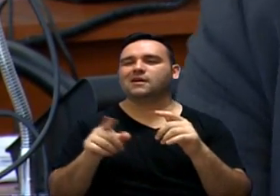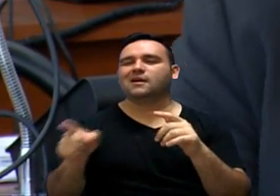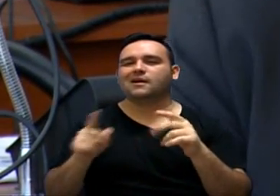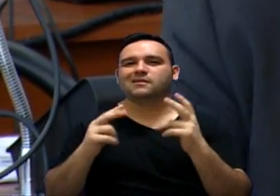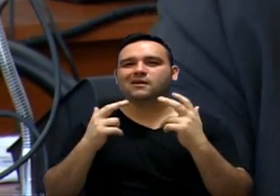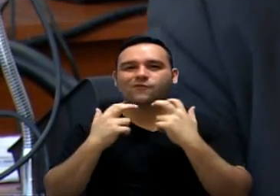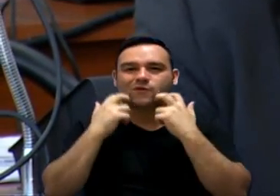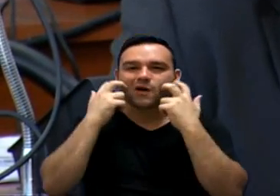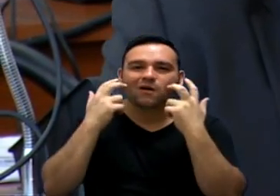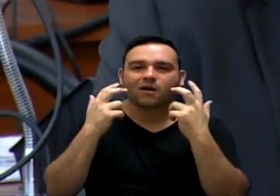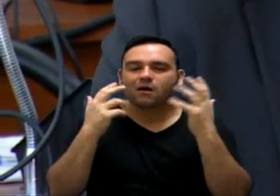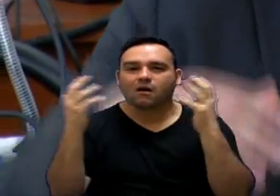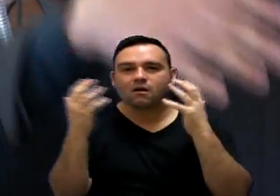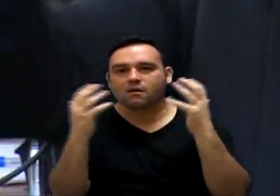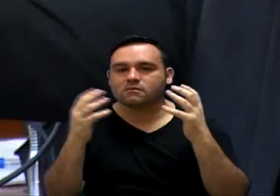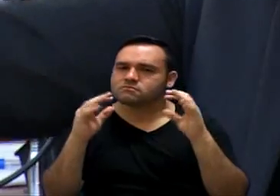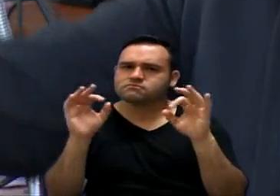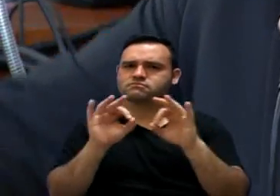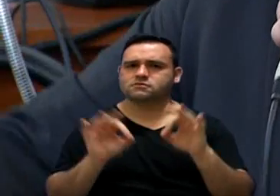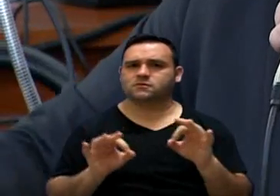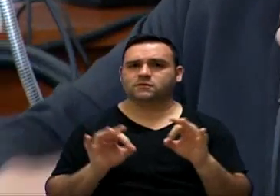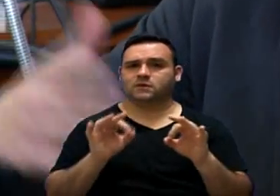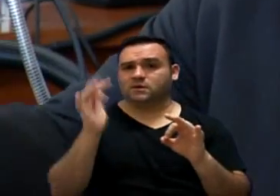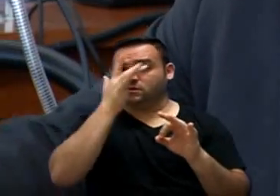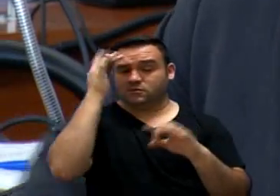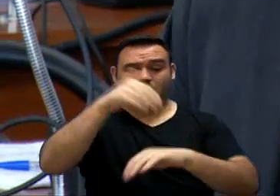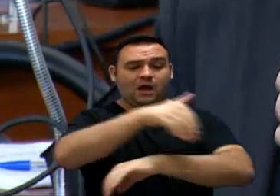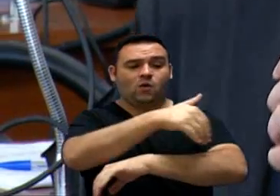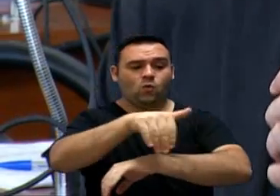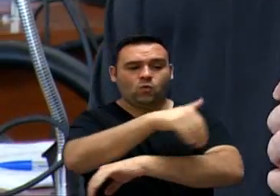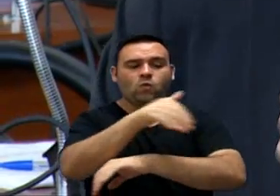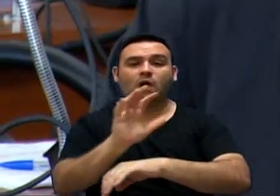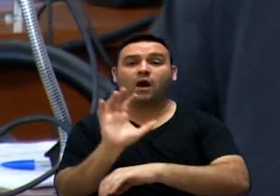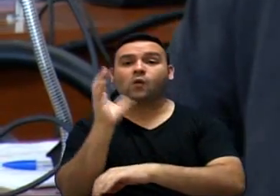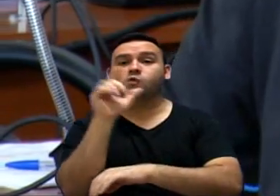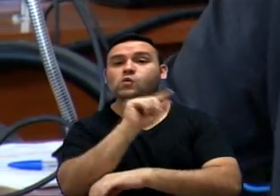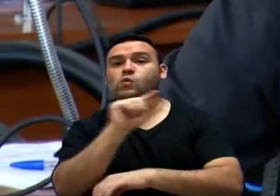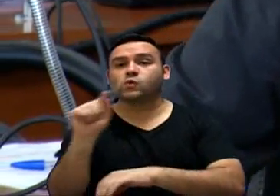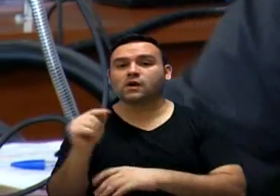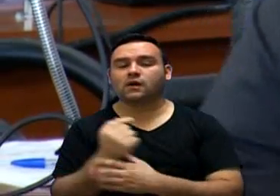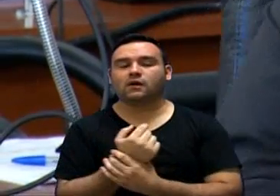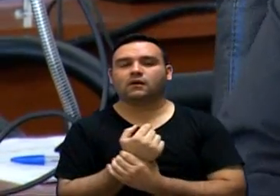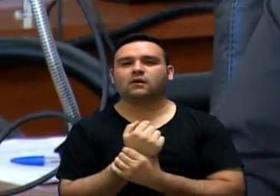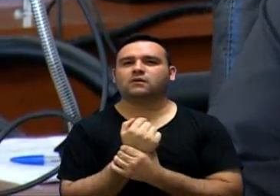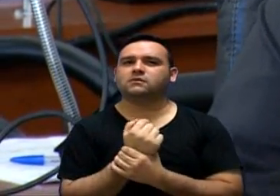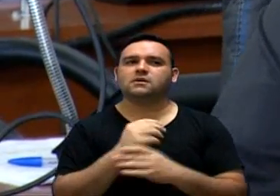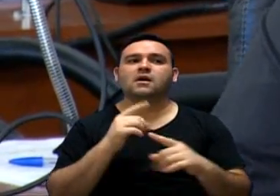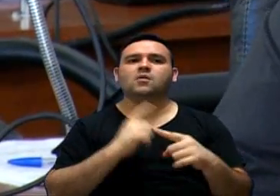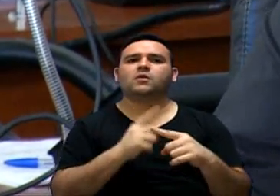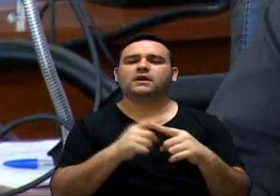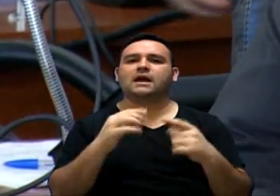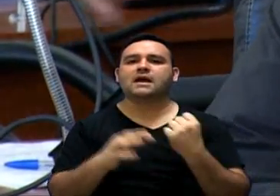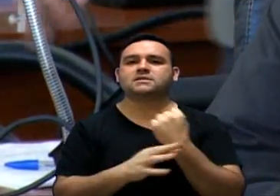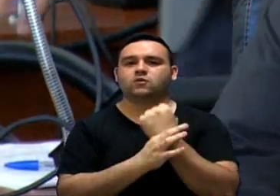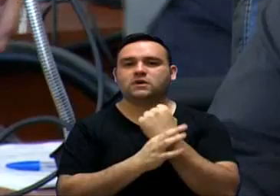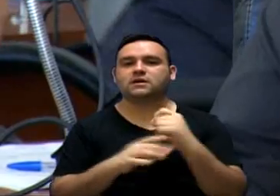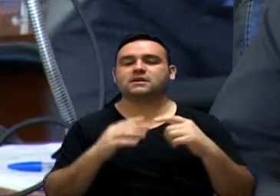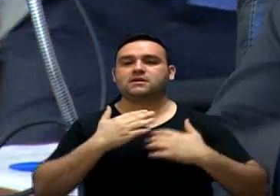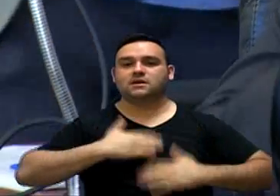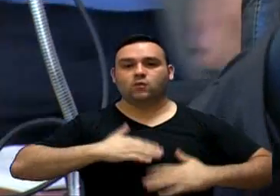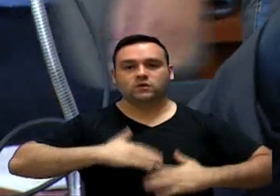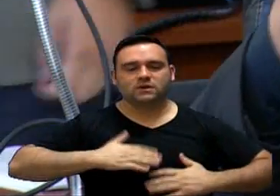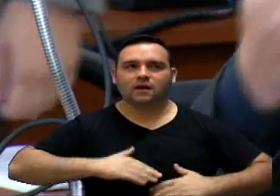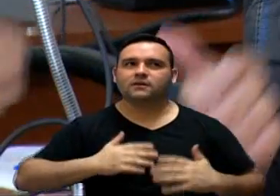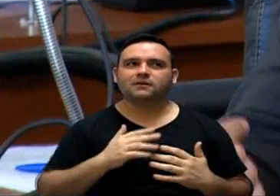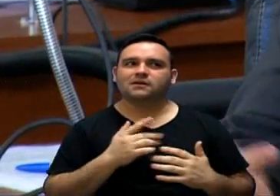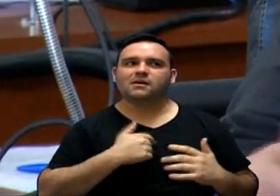para não trazer qualquer... A gente não sabe quem está passando na rua, o que pudesse acontecer. Foi tudo para manter a segurança, a tranquilidade. Em